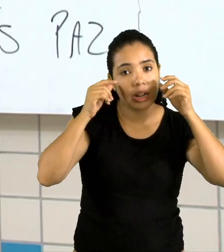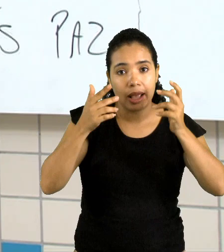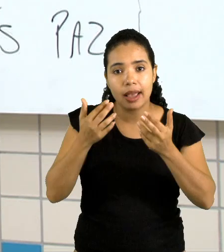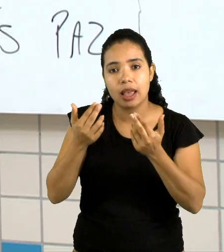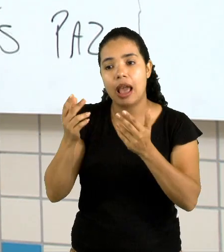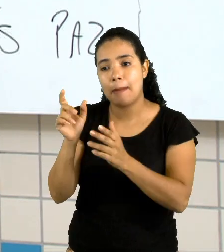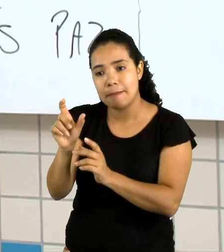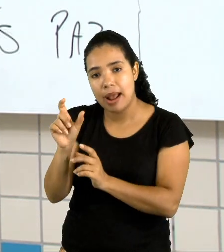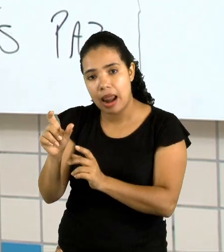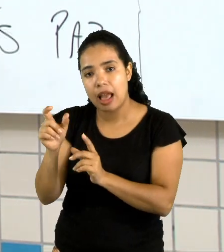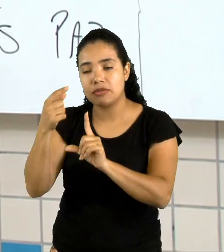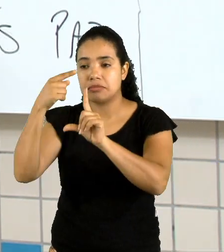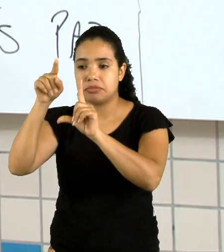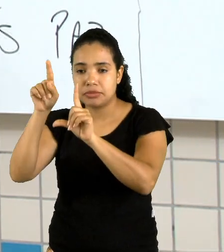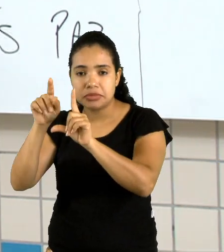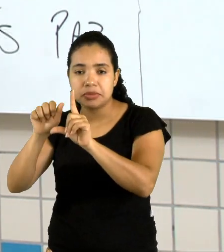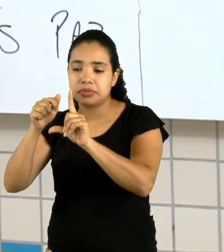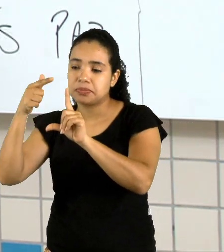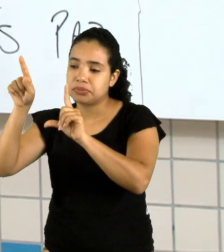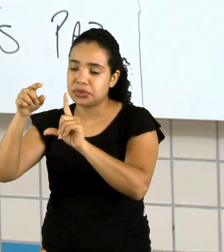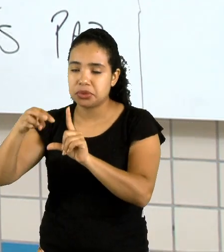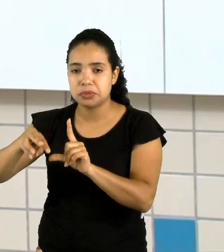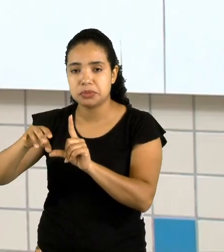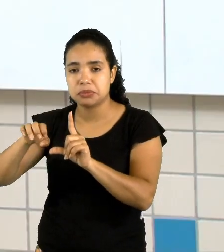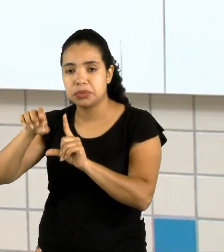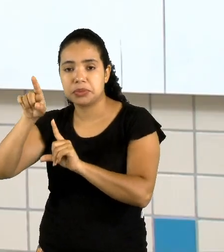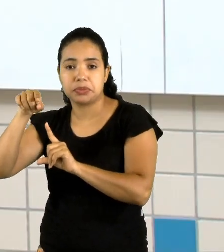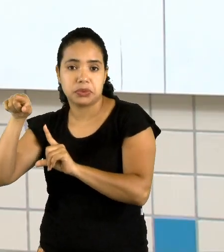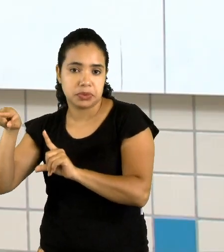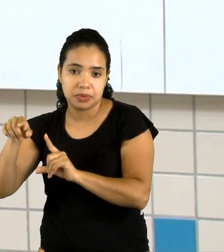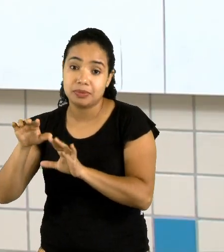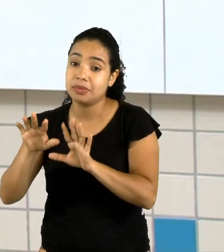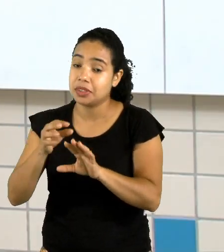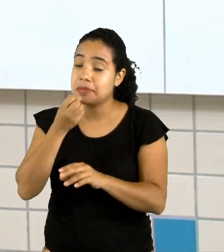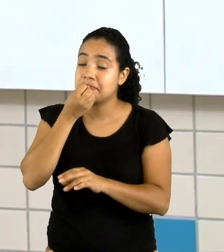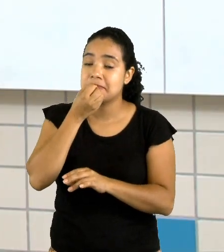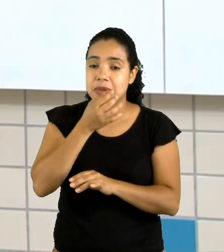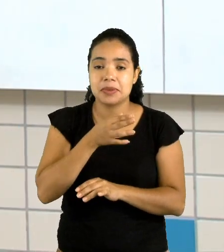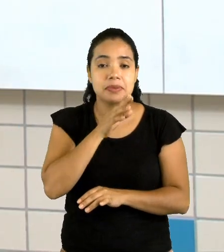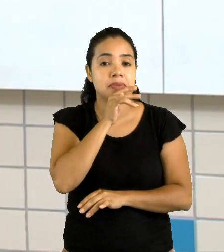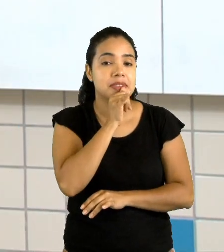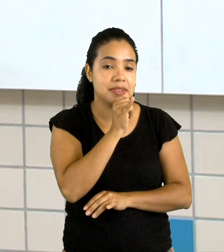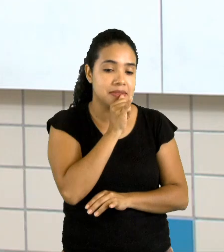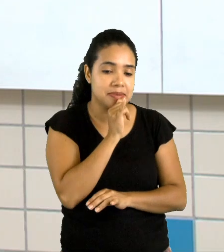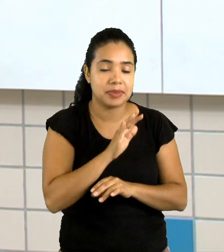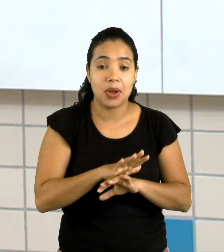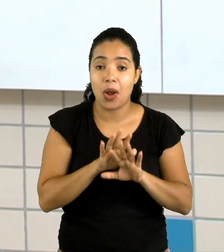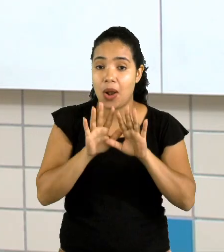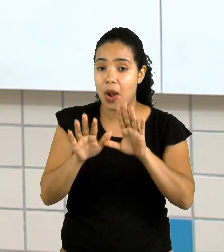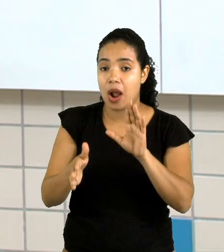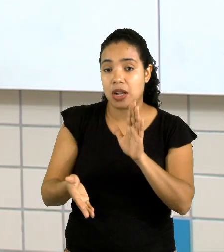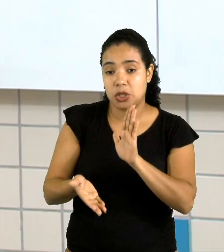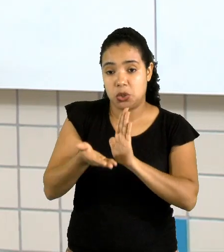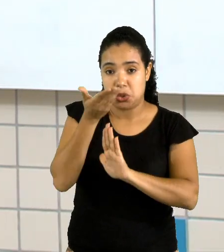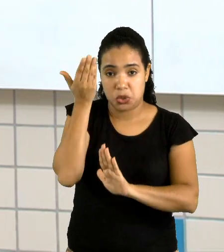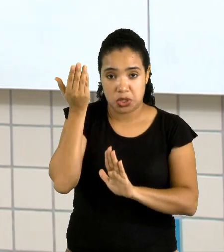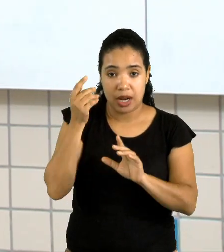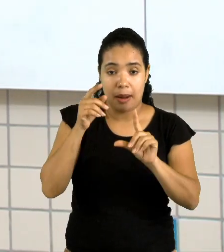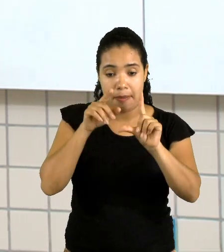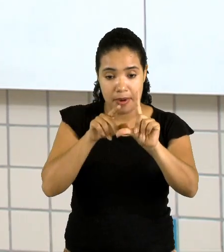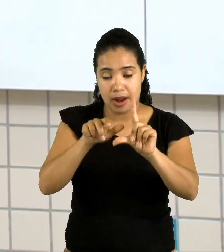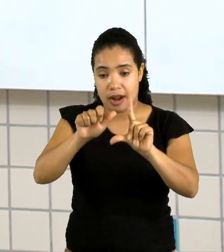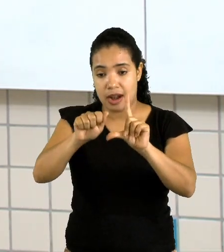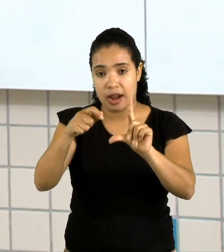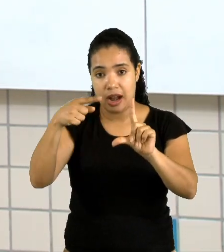que exemplo bacana, muito bem. Mentes brilhantes, se eu tirar o acento,